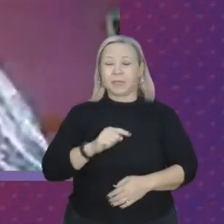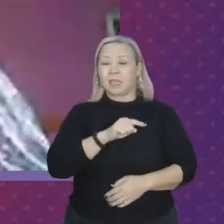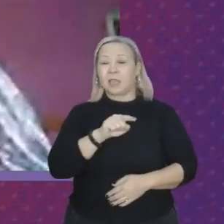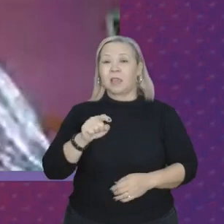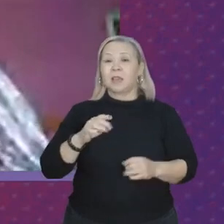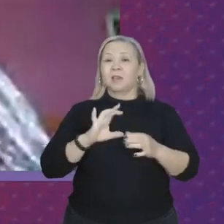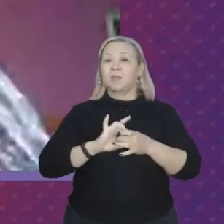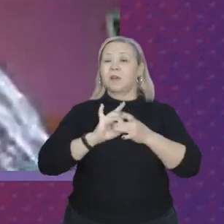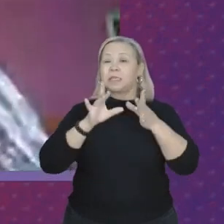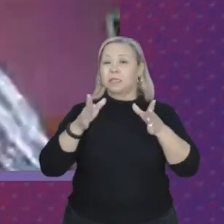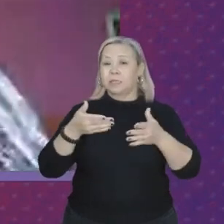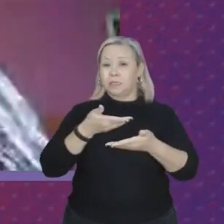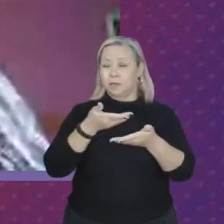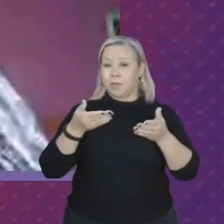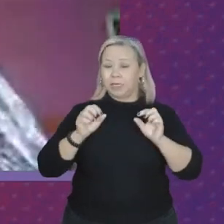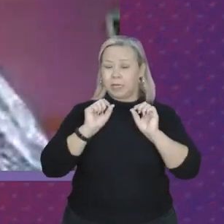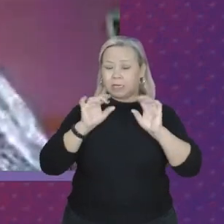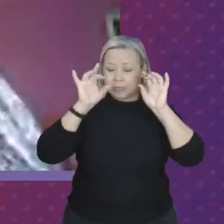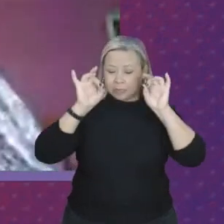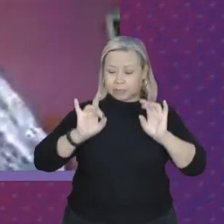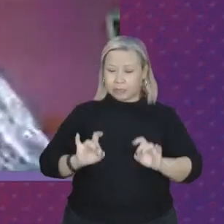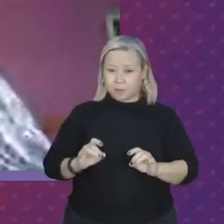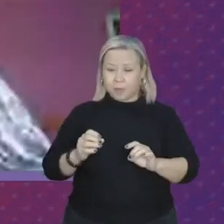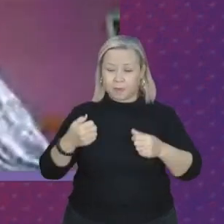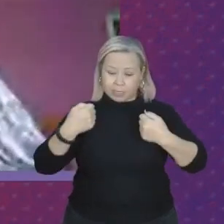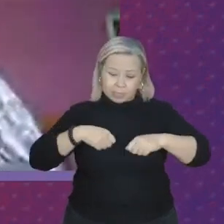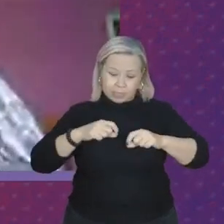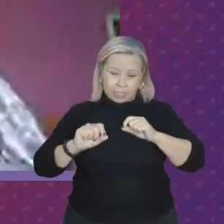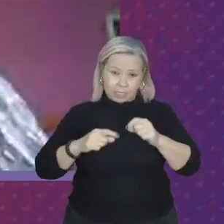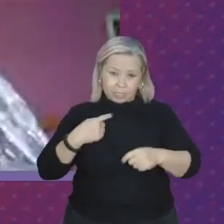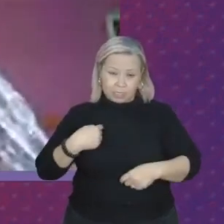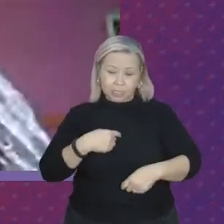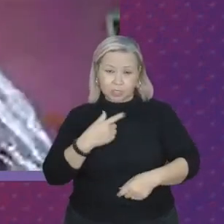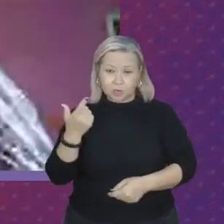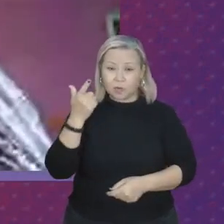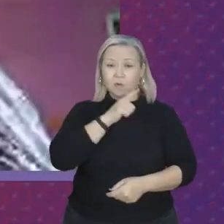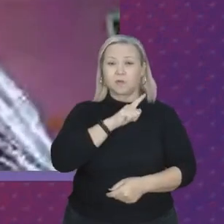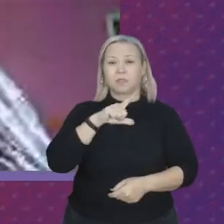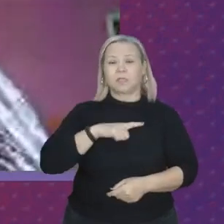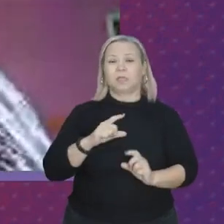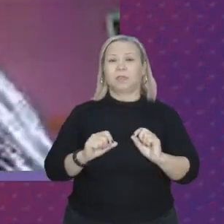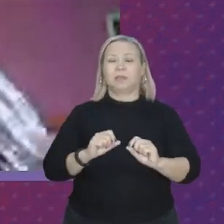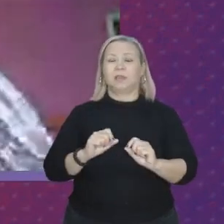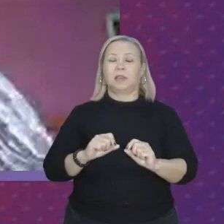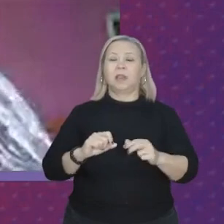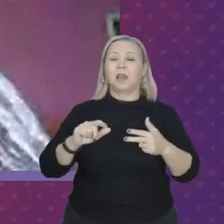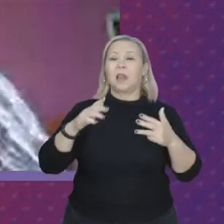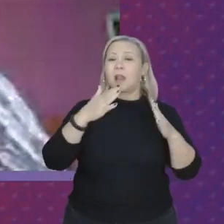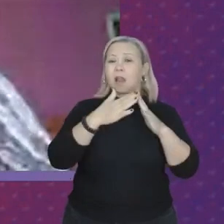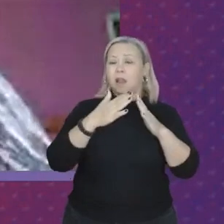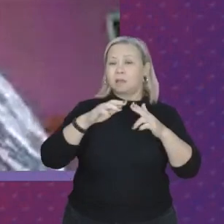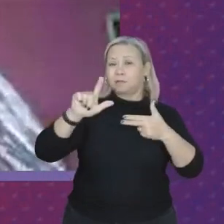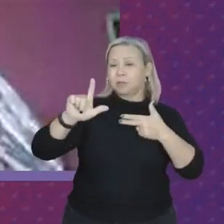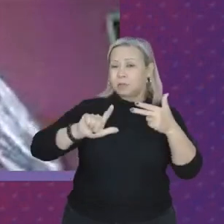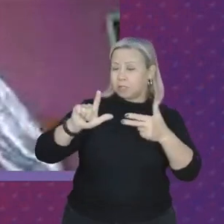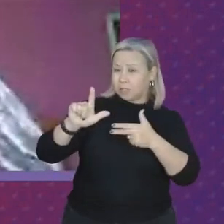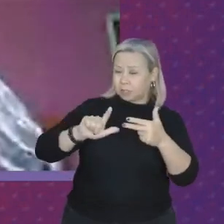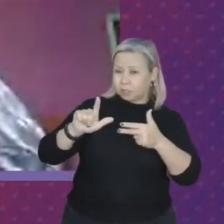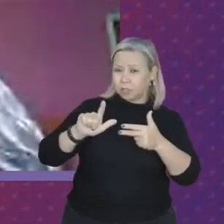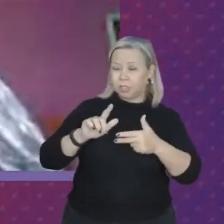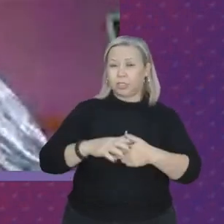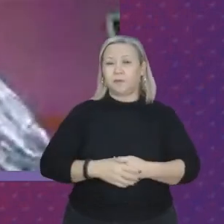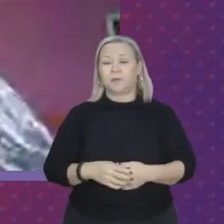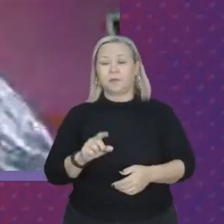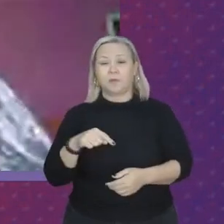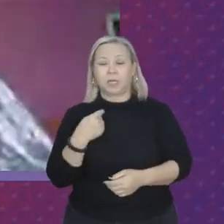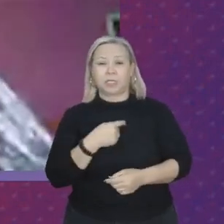oxigenação, ela é extremamente necessária para que a gente, inclusive, consiga ter casas legislativas, para que a